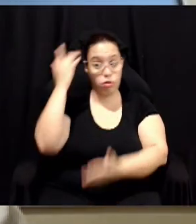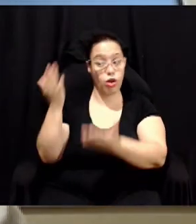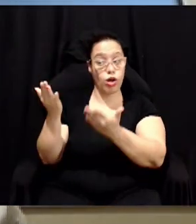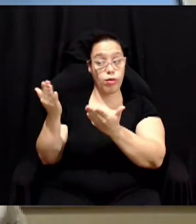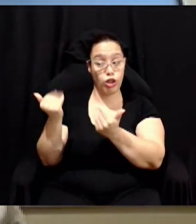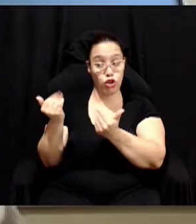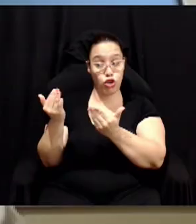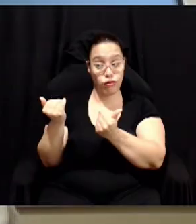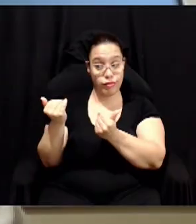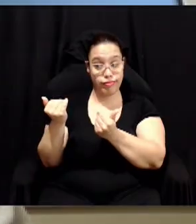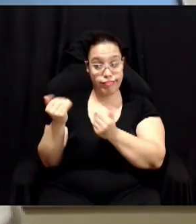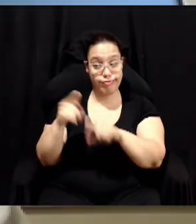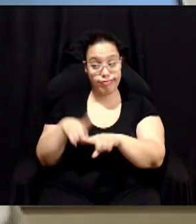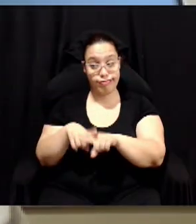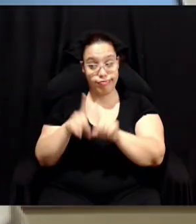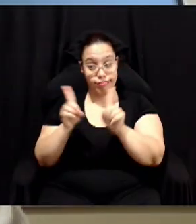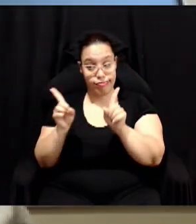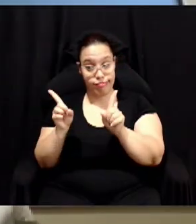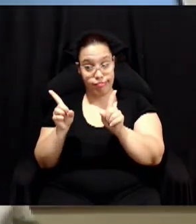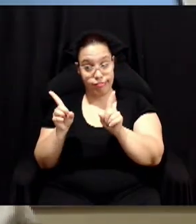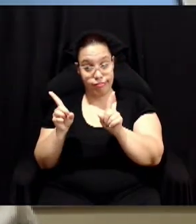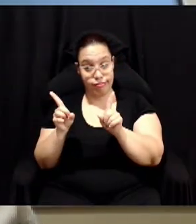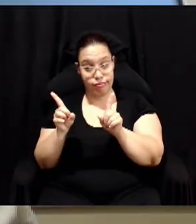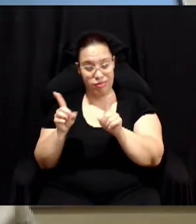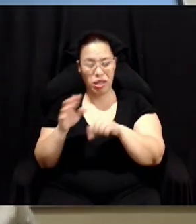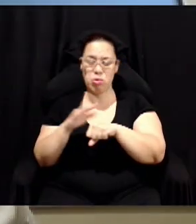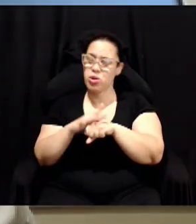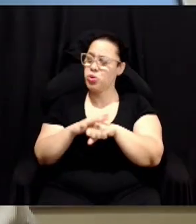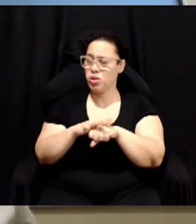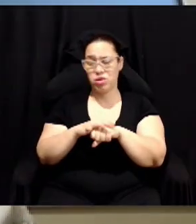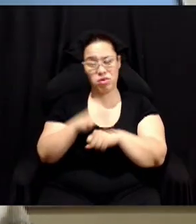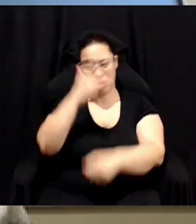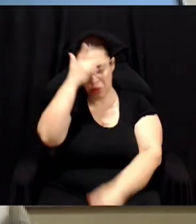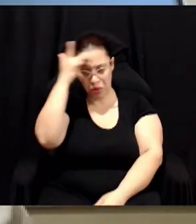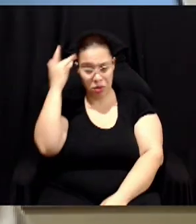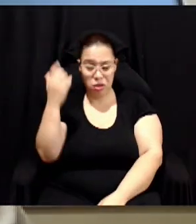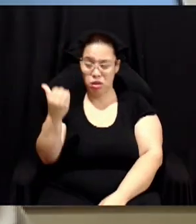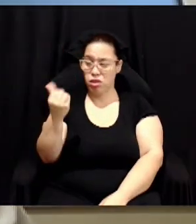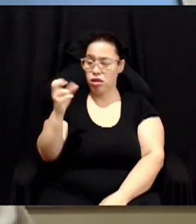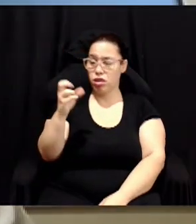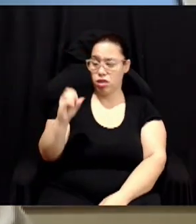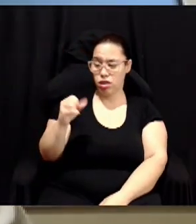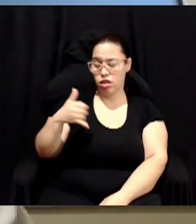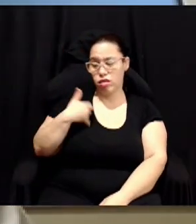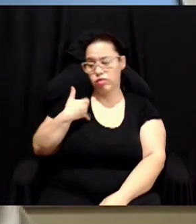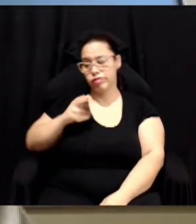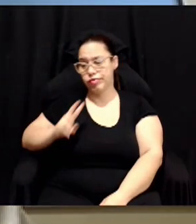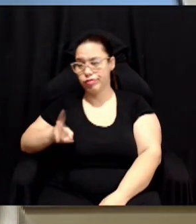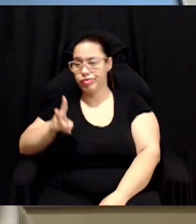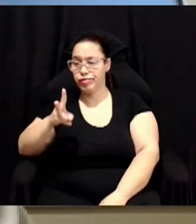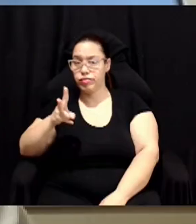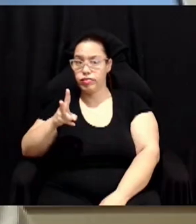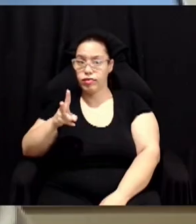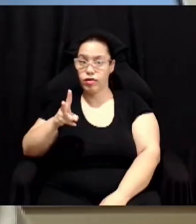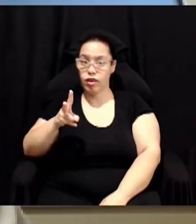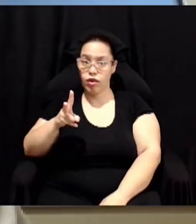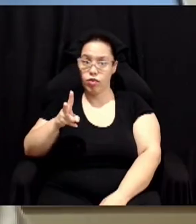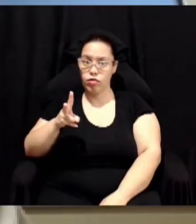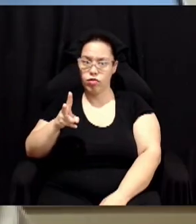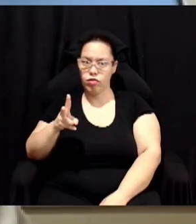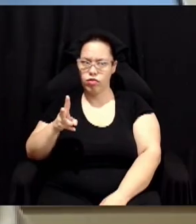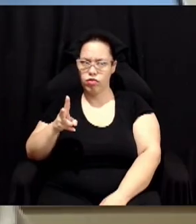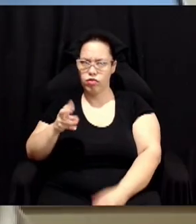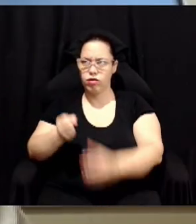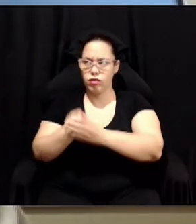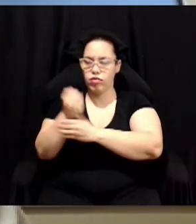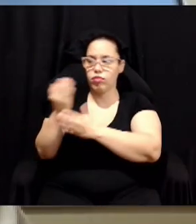Mas, assim, é uma doença de pessoas acima de 60 anos de idade com uma frequência, mas tem surgido em pessoas bastante